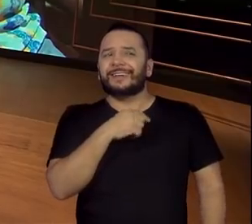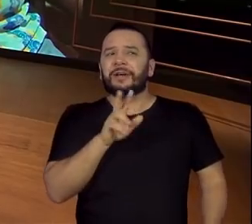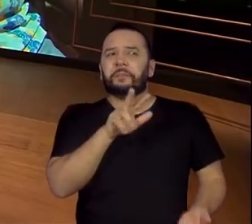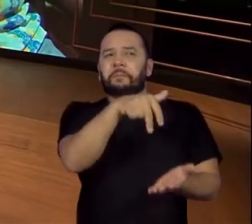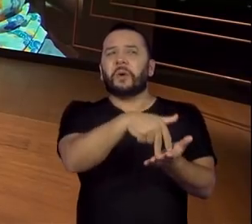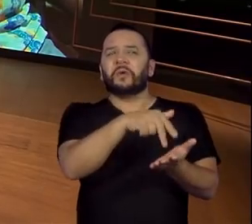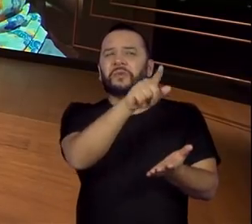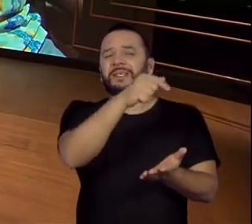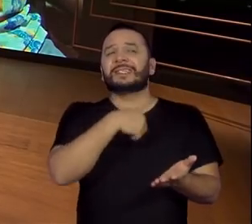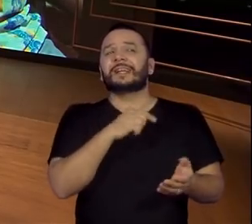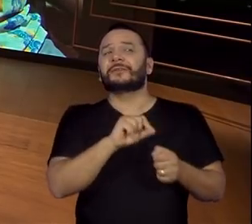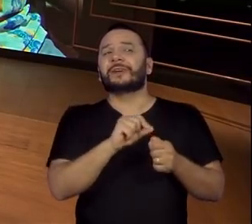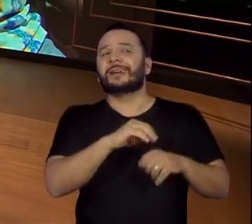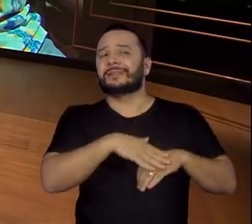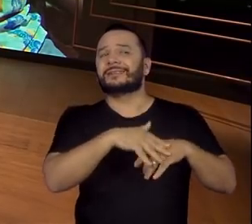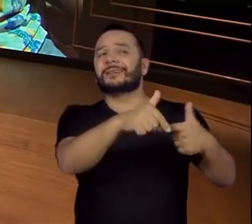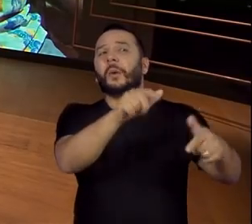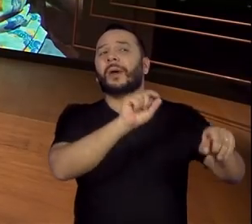Olha,